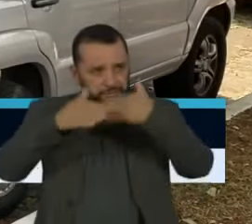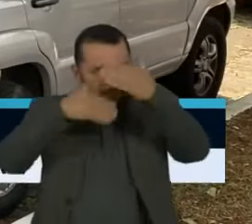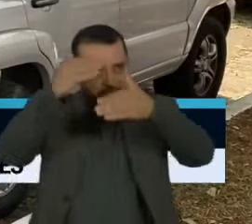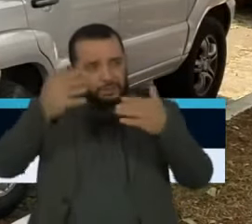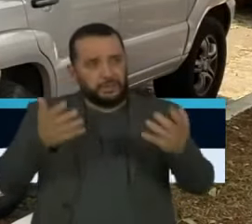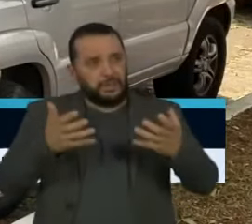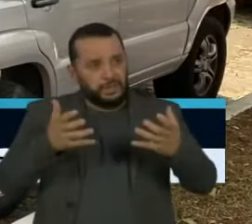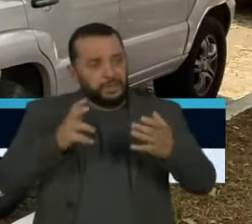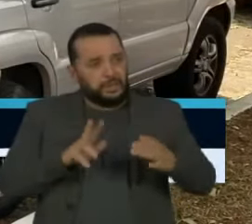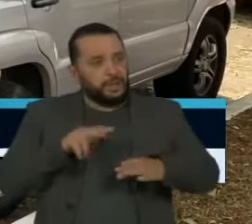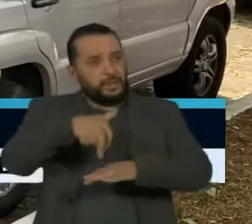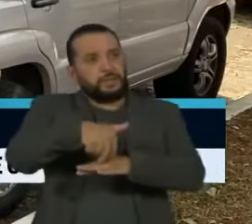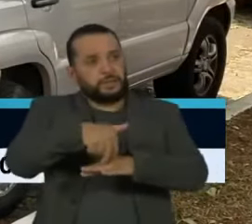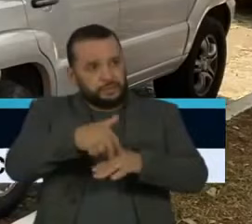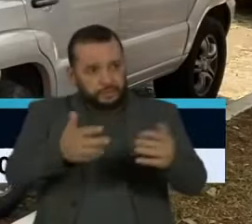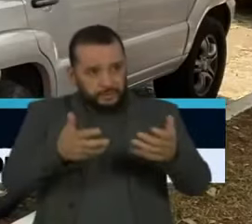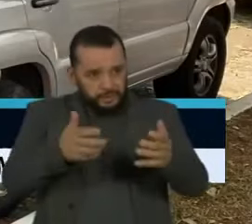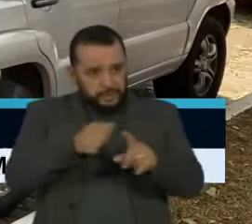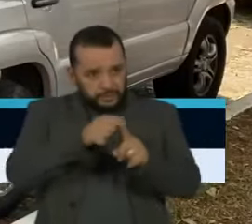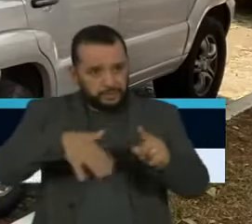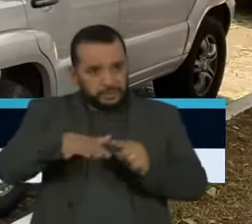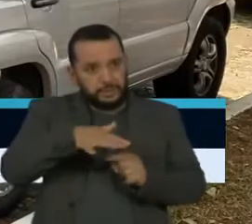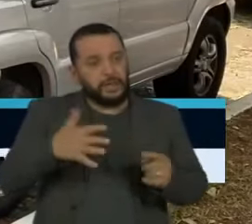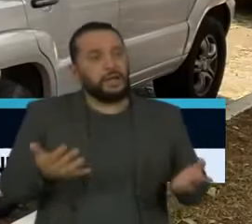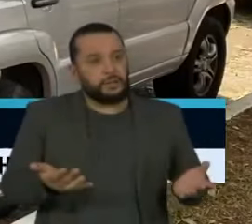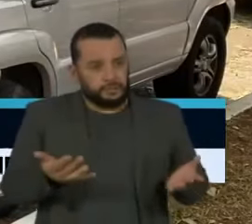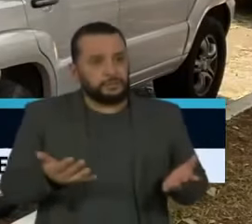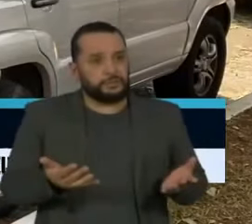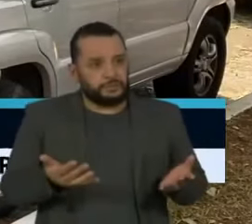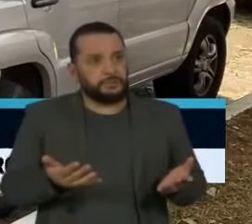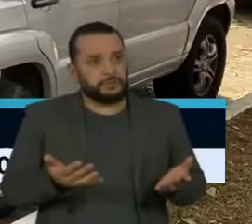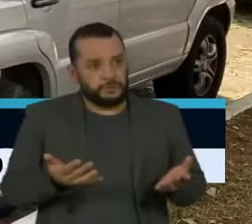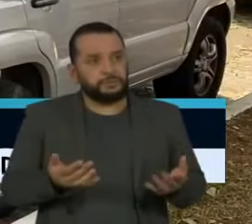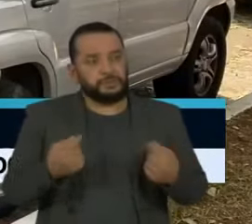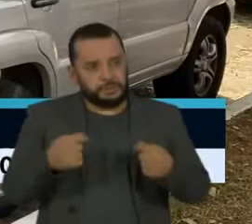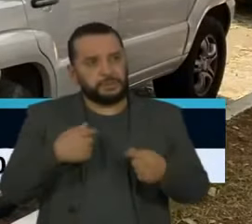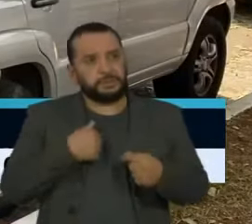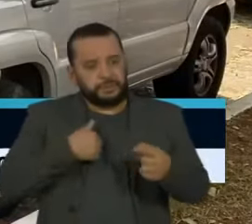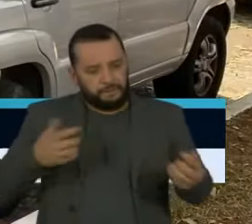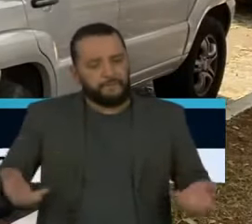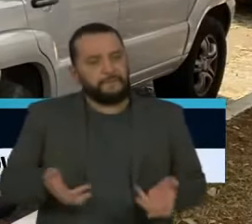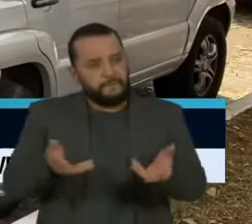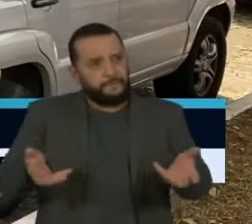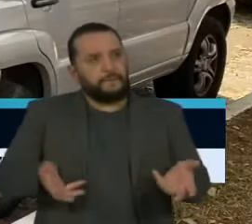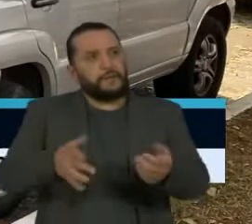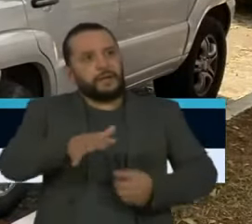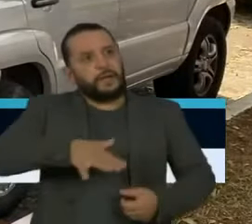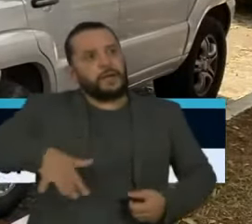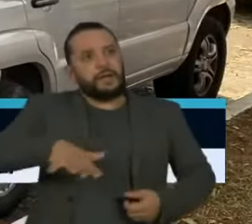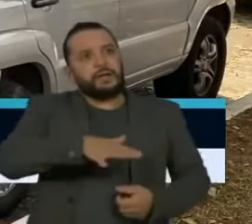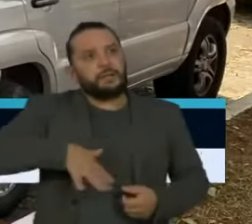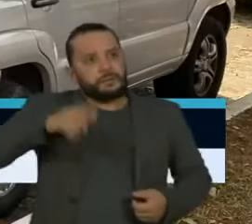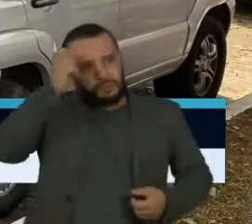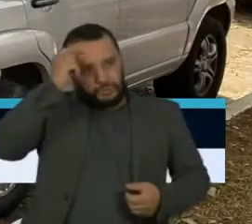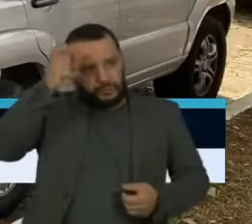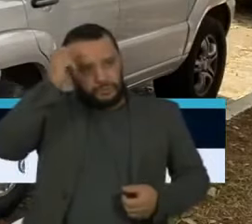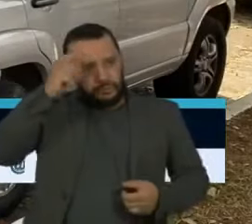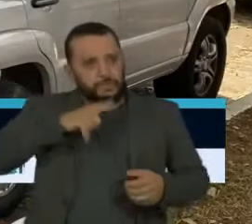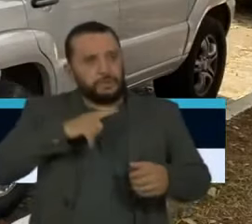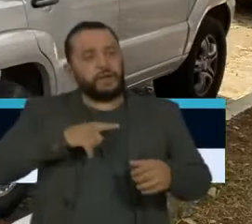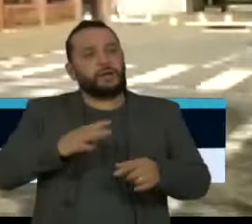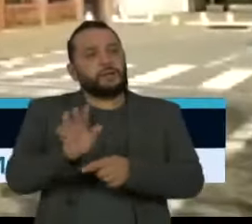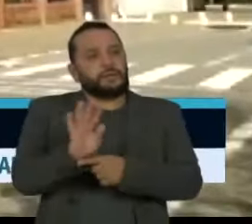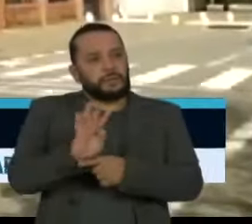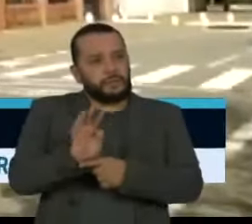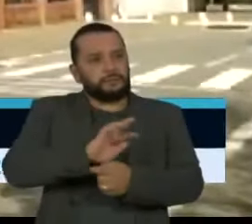um protagonismo no mundo, é preciso investir nessa área cultural, audiovisual,